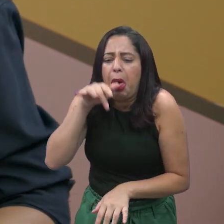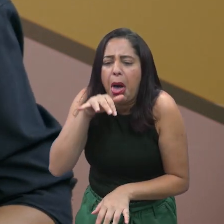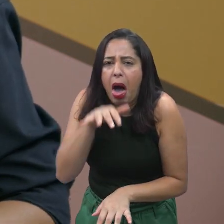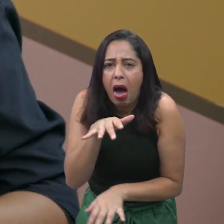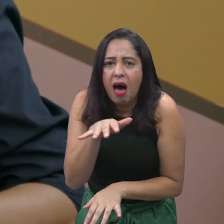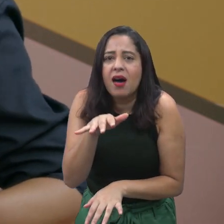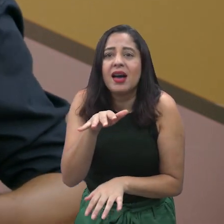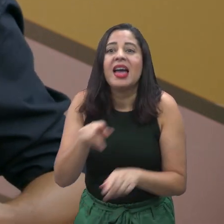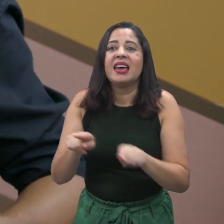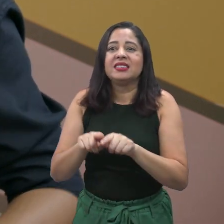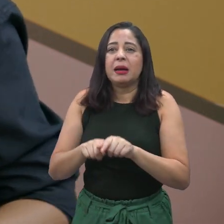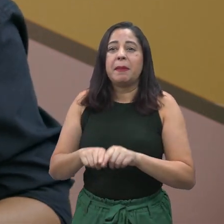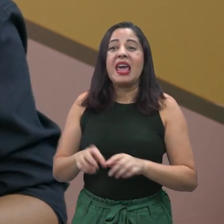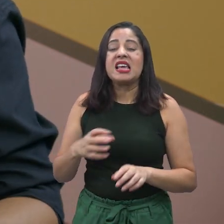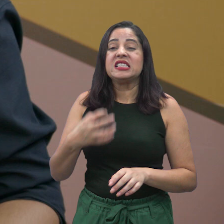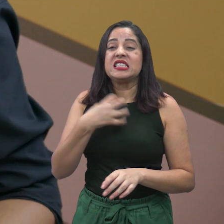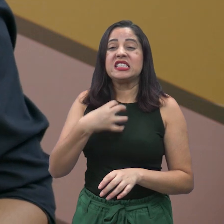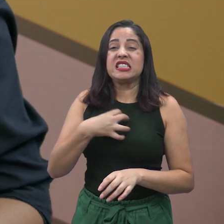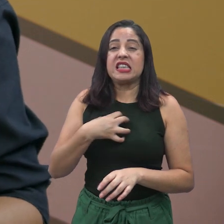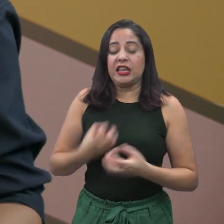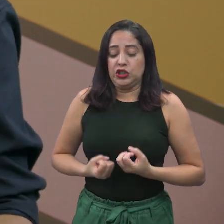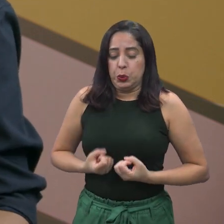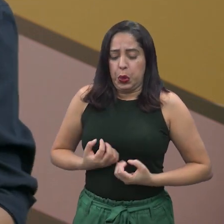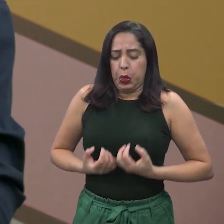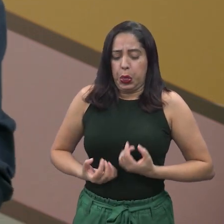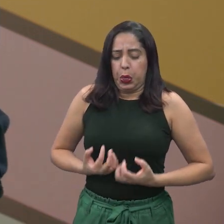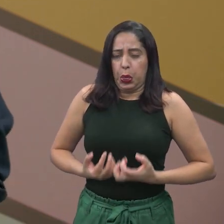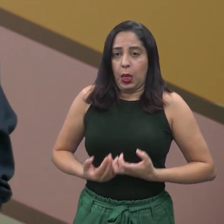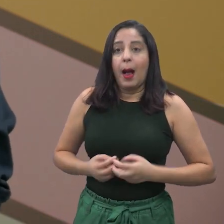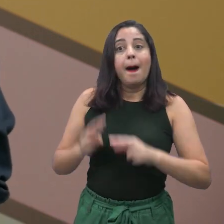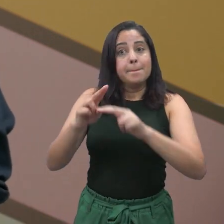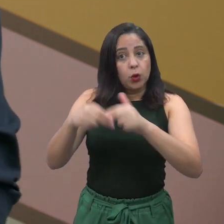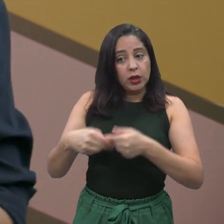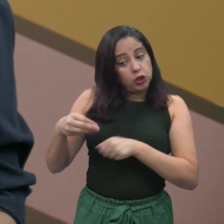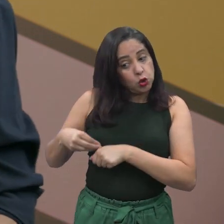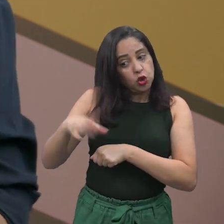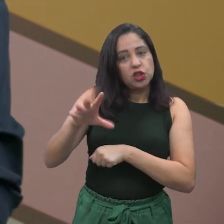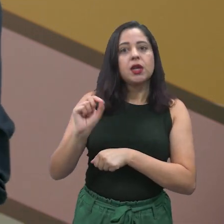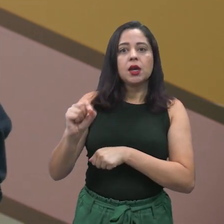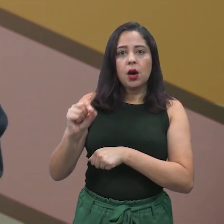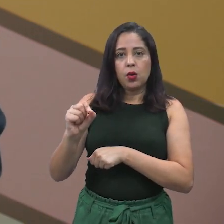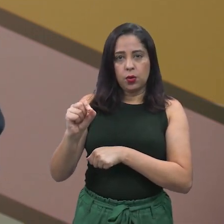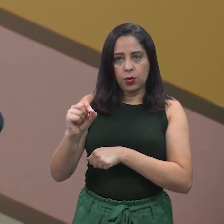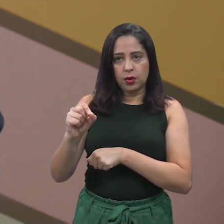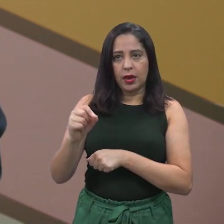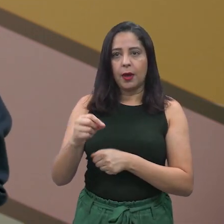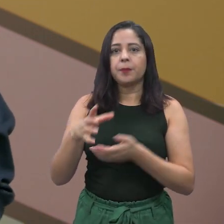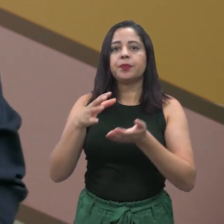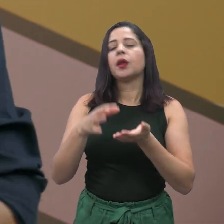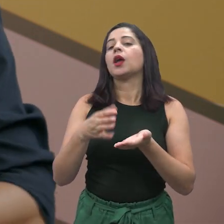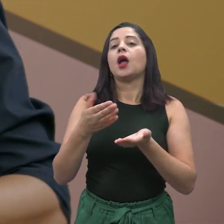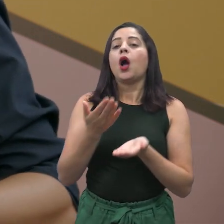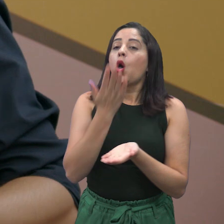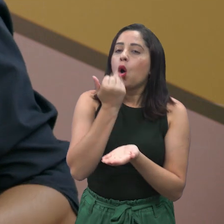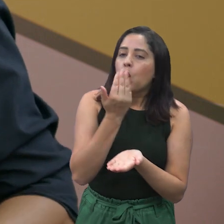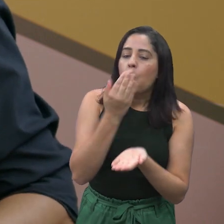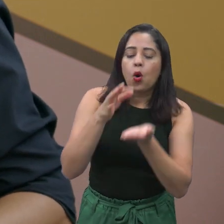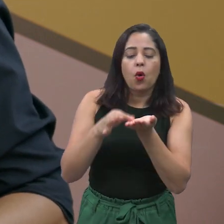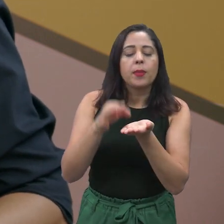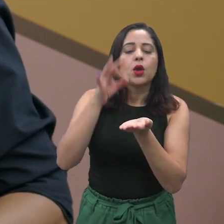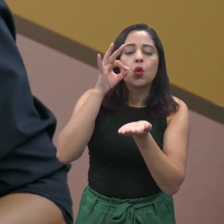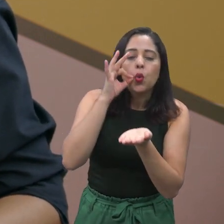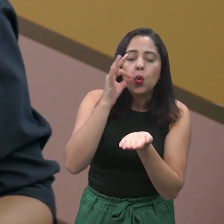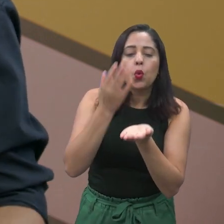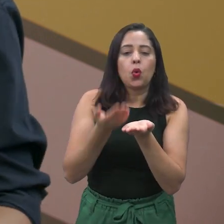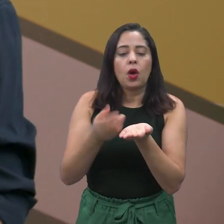até mesmo a sensação de queimação que muitos adultos têm. Por isso que realmente vem a recomendação de ingeri-lo com algum alimento, com o estômago